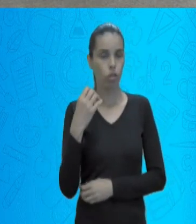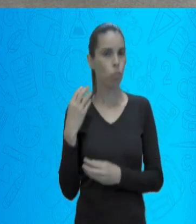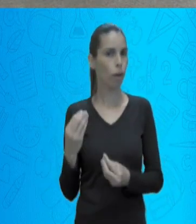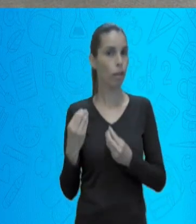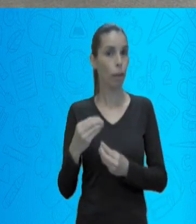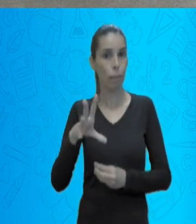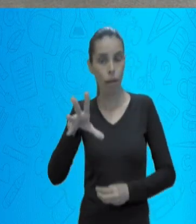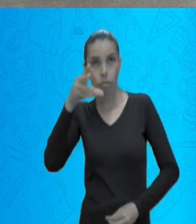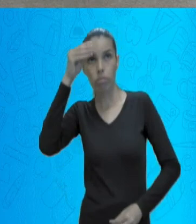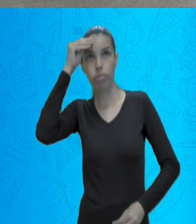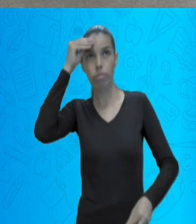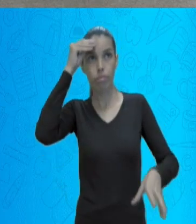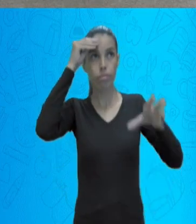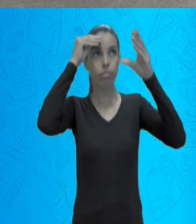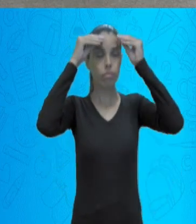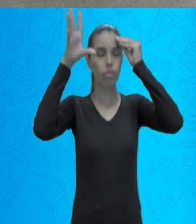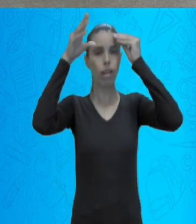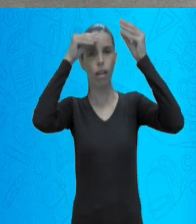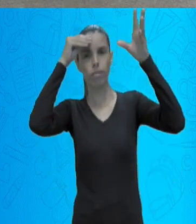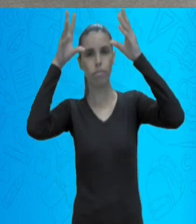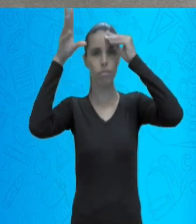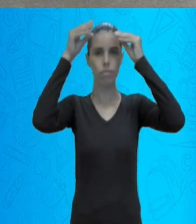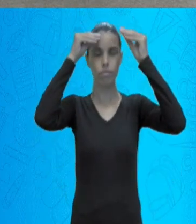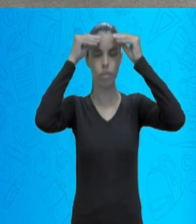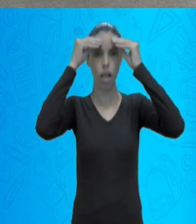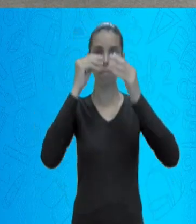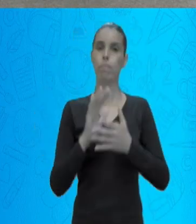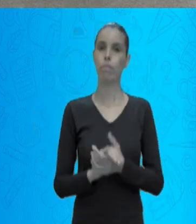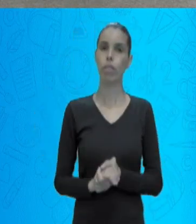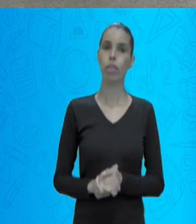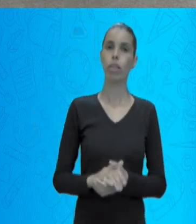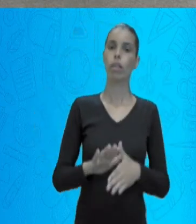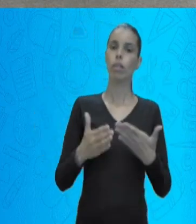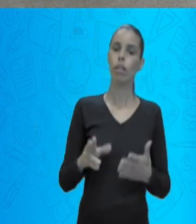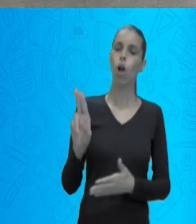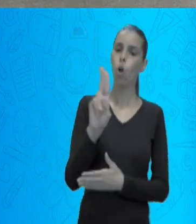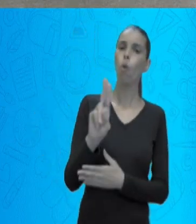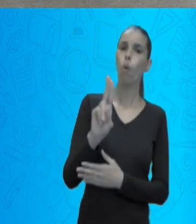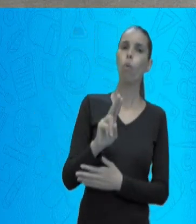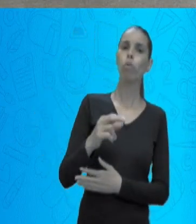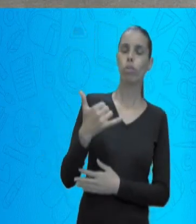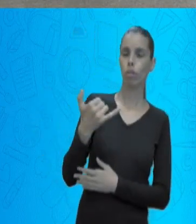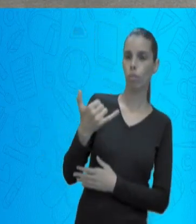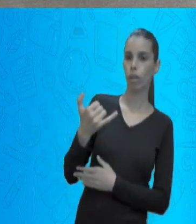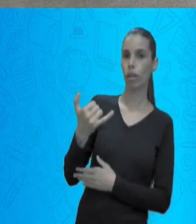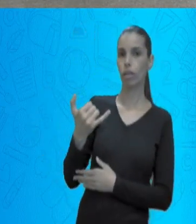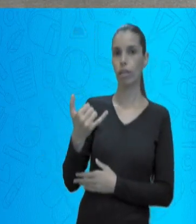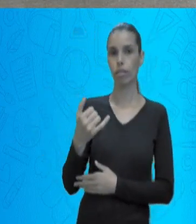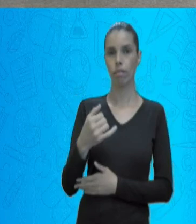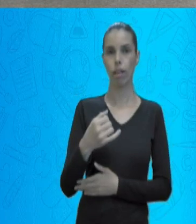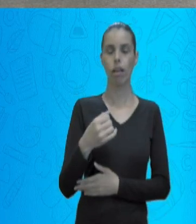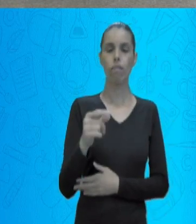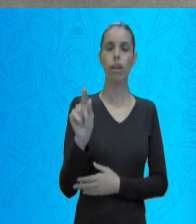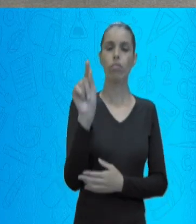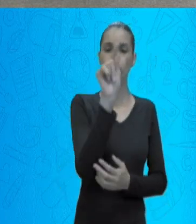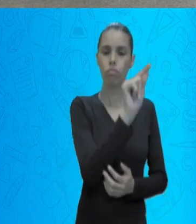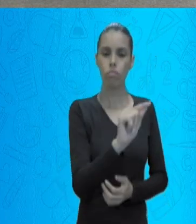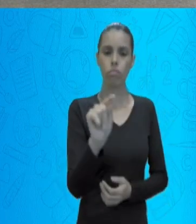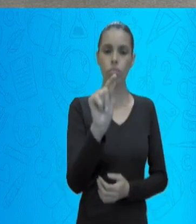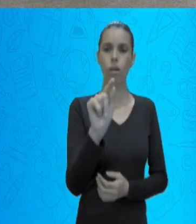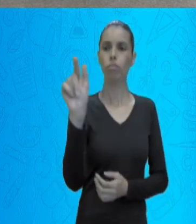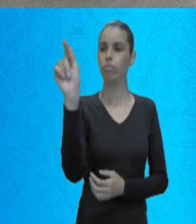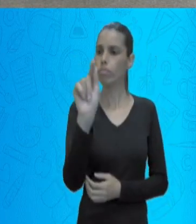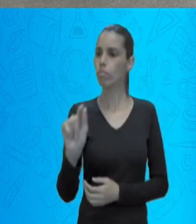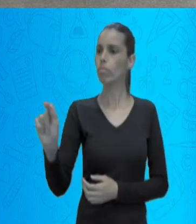Então, pegue um texto, uma caneta, um lápis e vá circulando cada ponto que você encontrar, seja